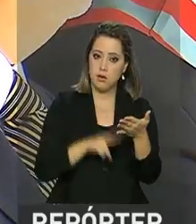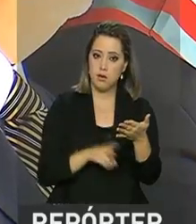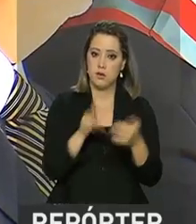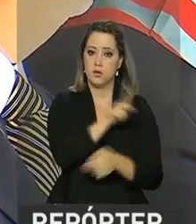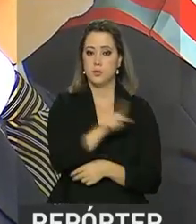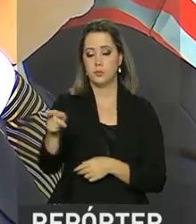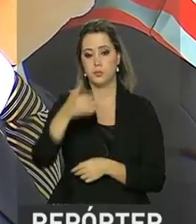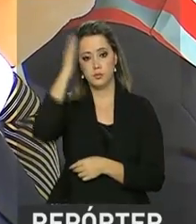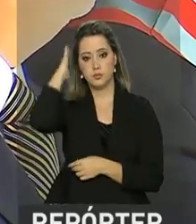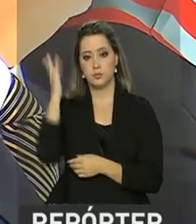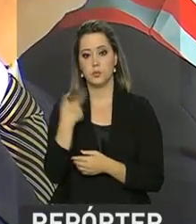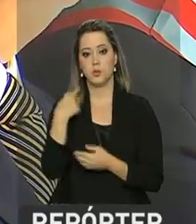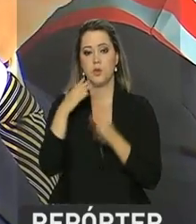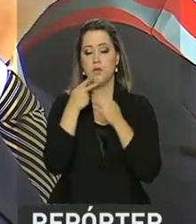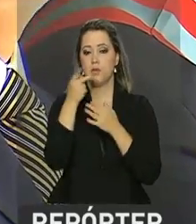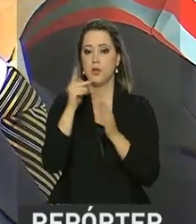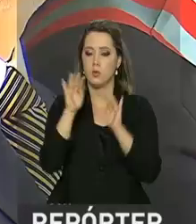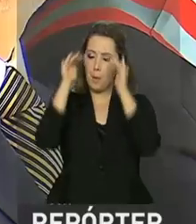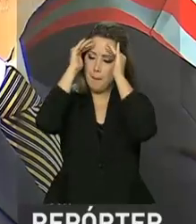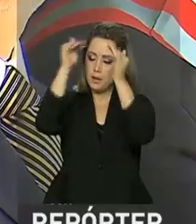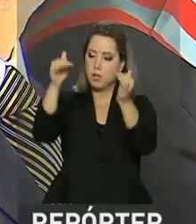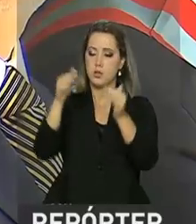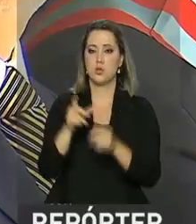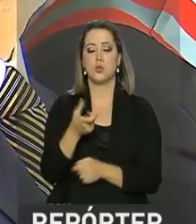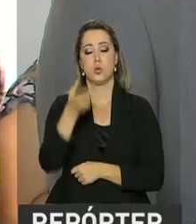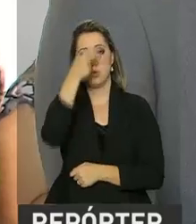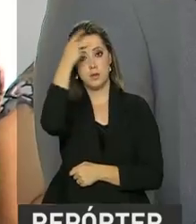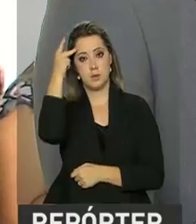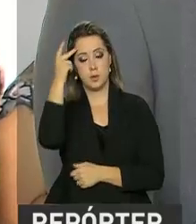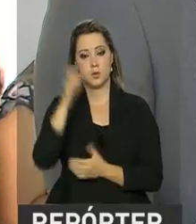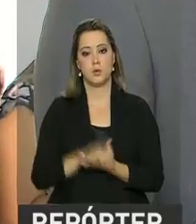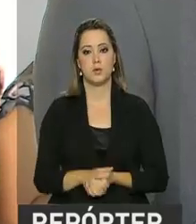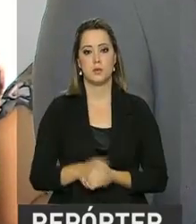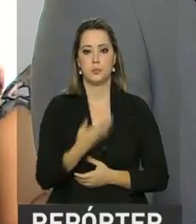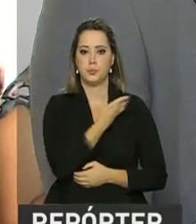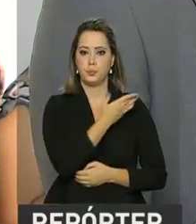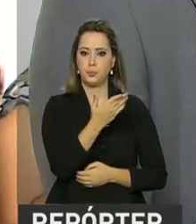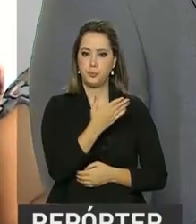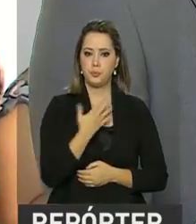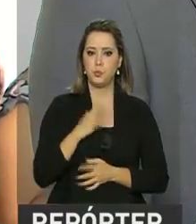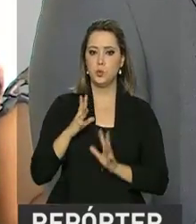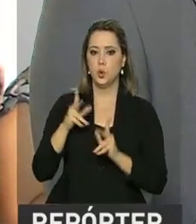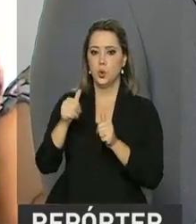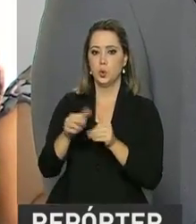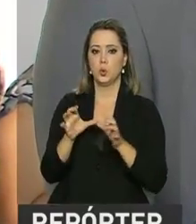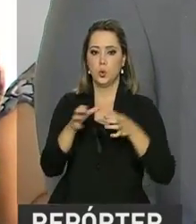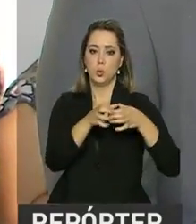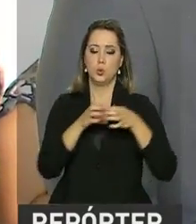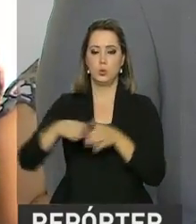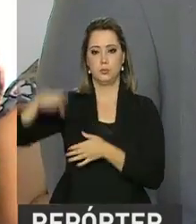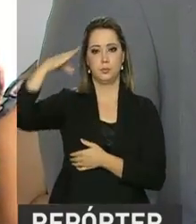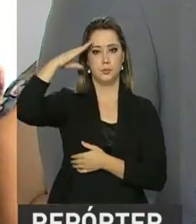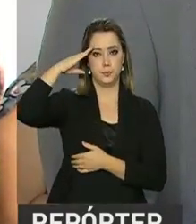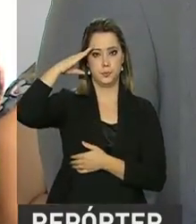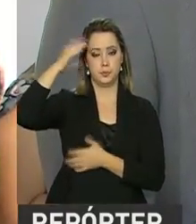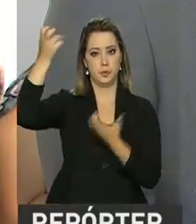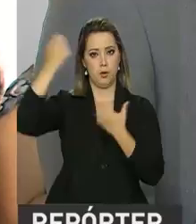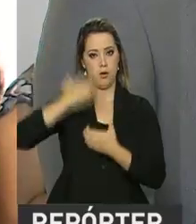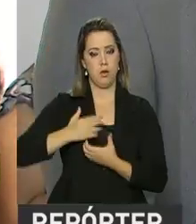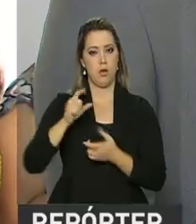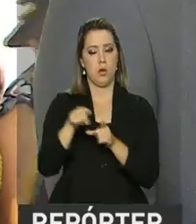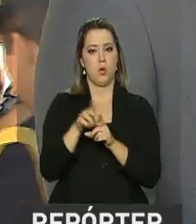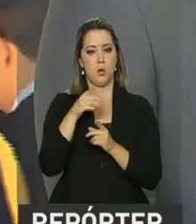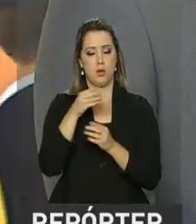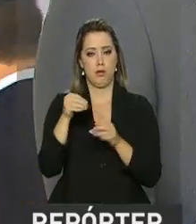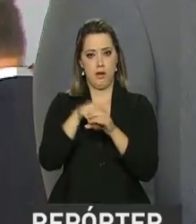Temer homenageou os premiados marinheiros fuzileiros e servidores civis da Marinha do Brasil nesta